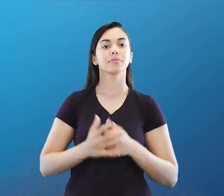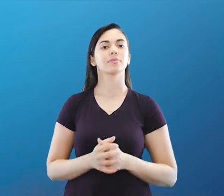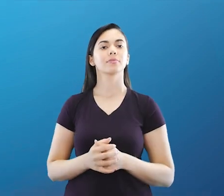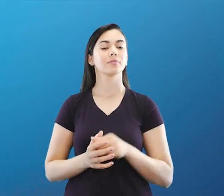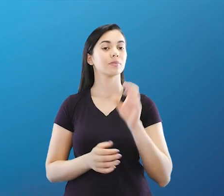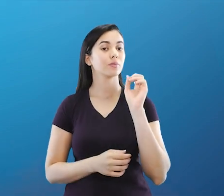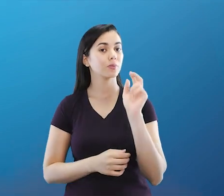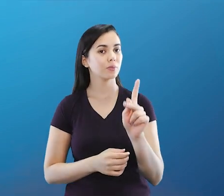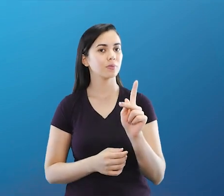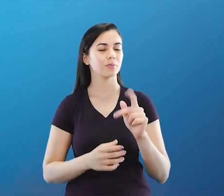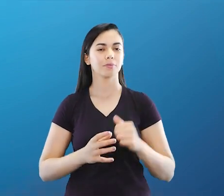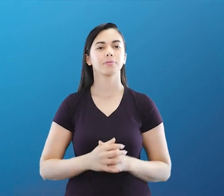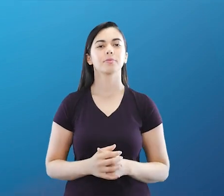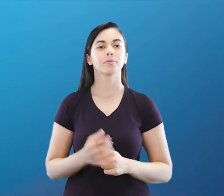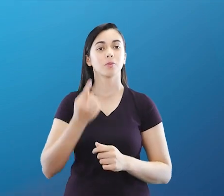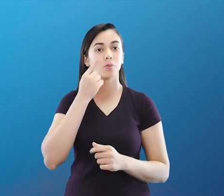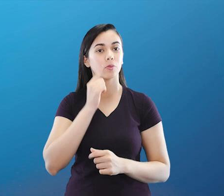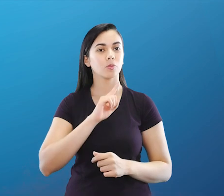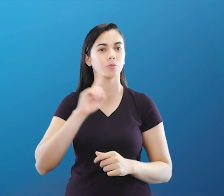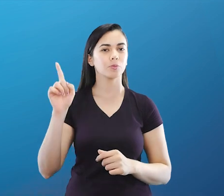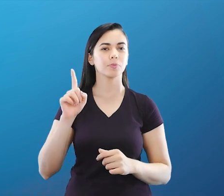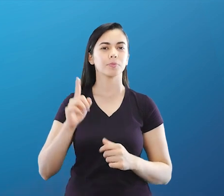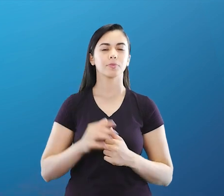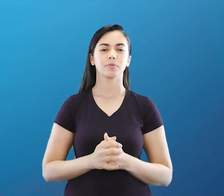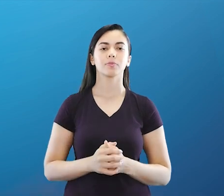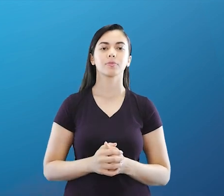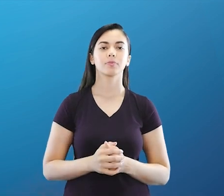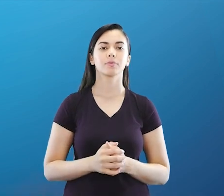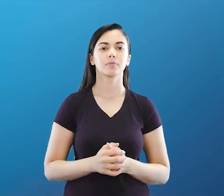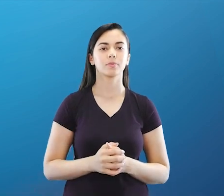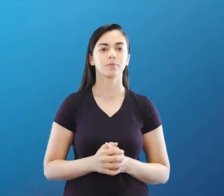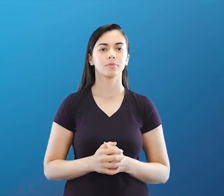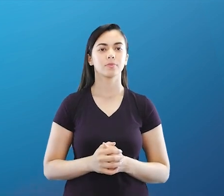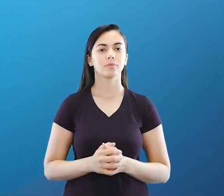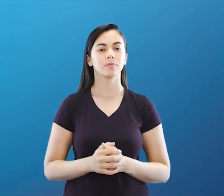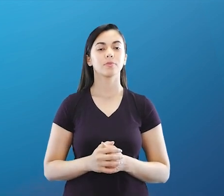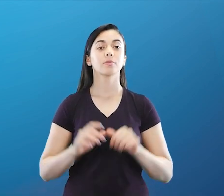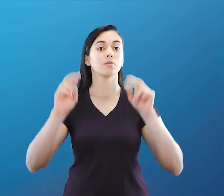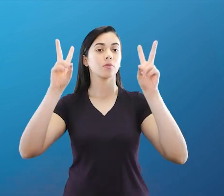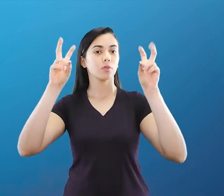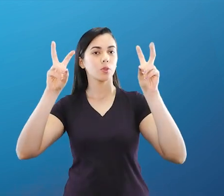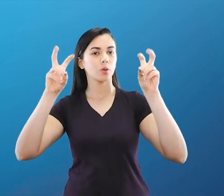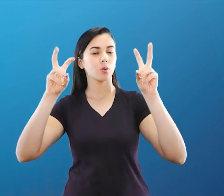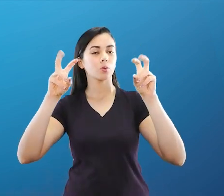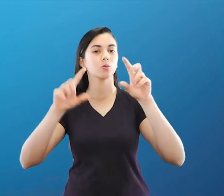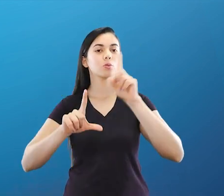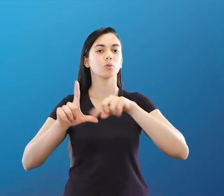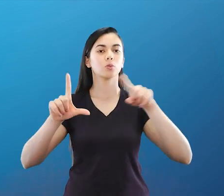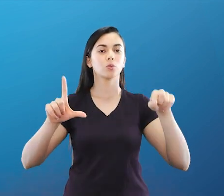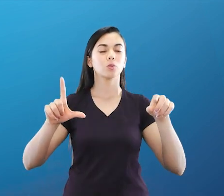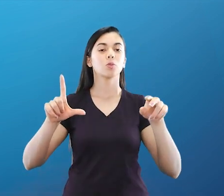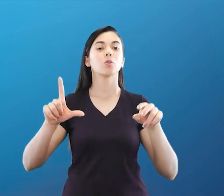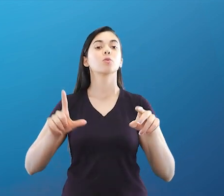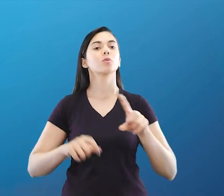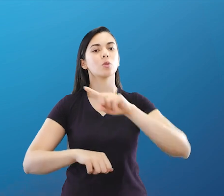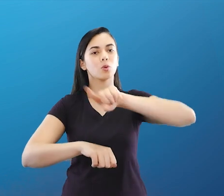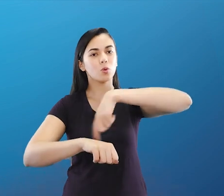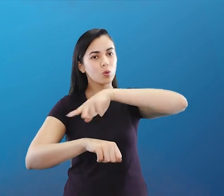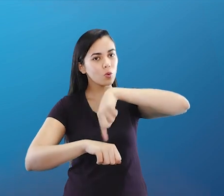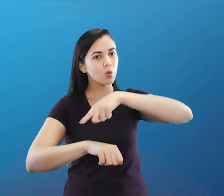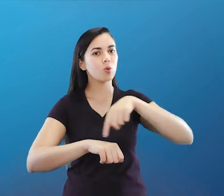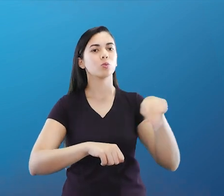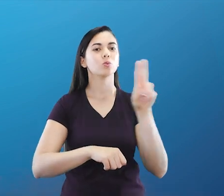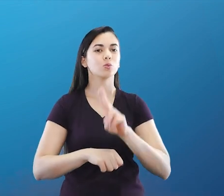informação, tá bom, turma? Olha só, aqui a gente tem o título do gráfico, horas de uso do